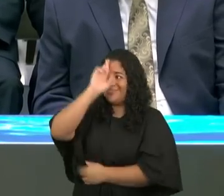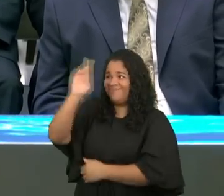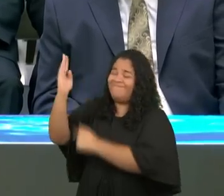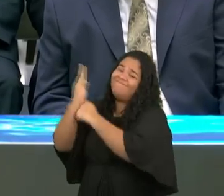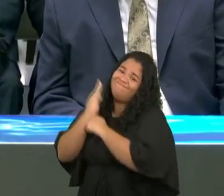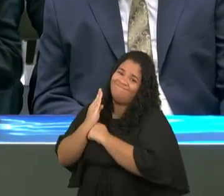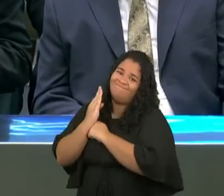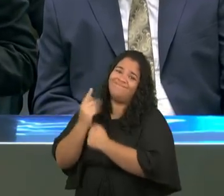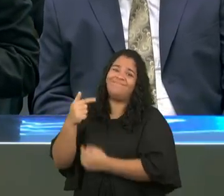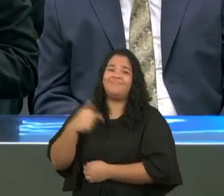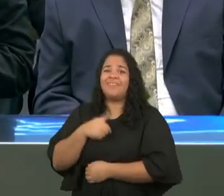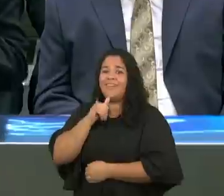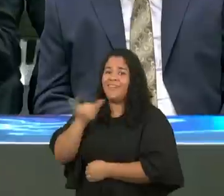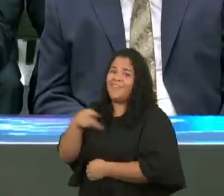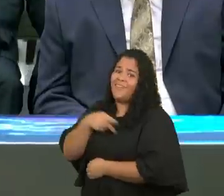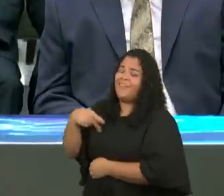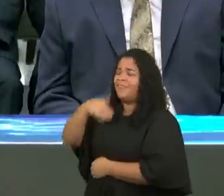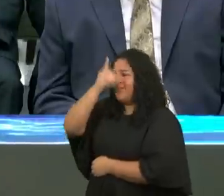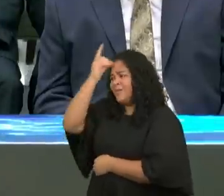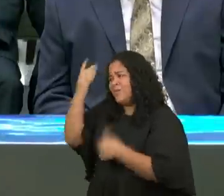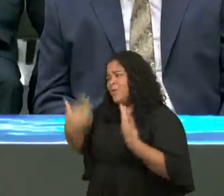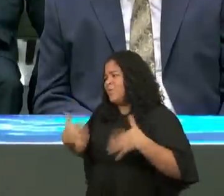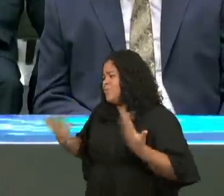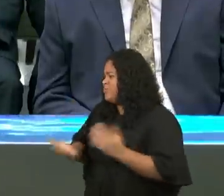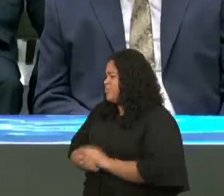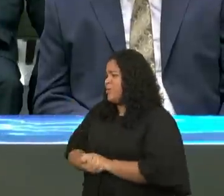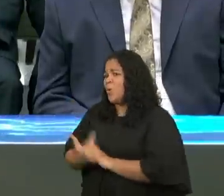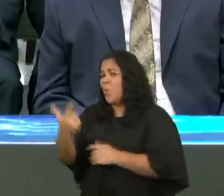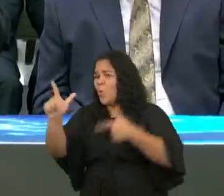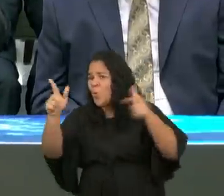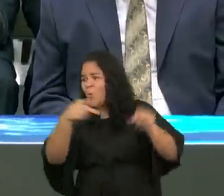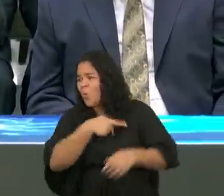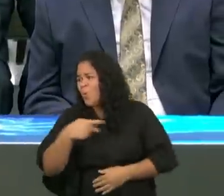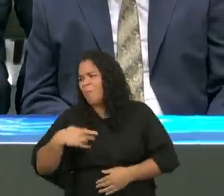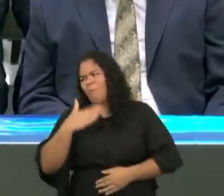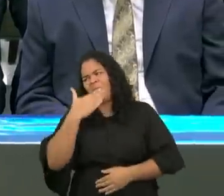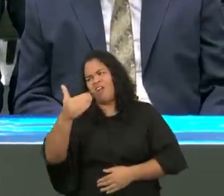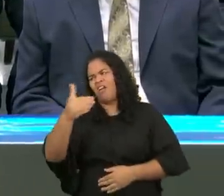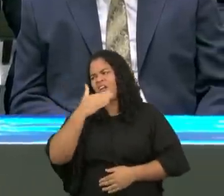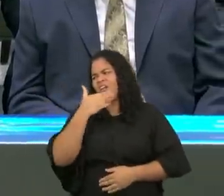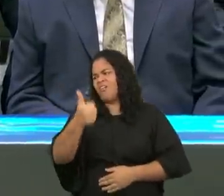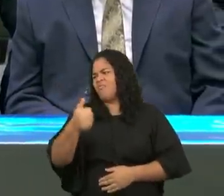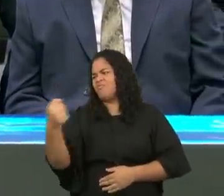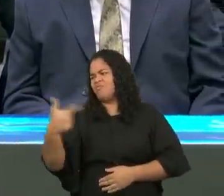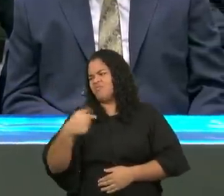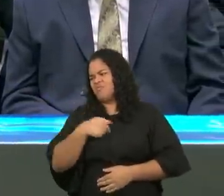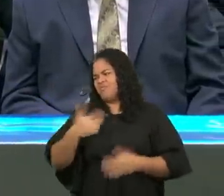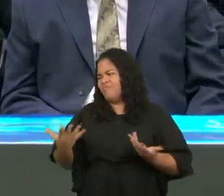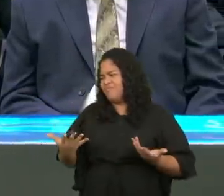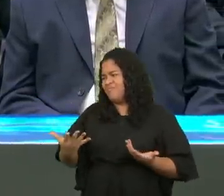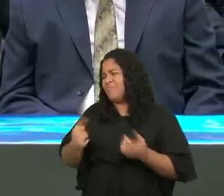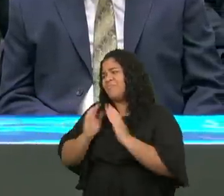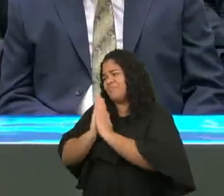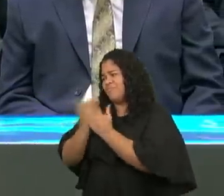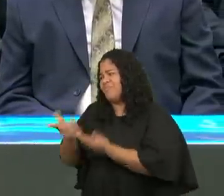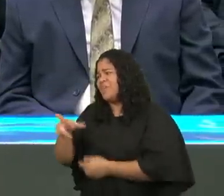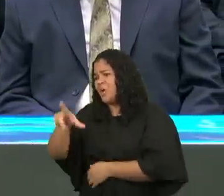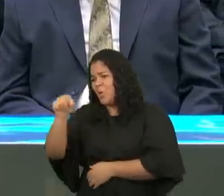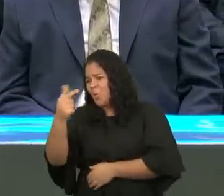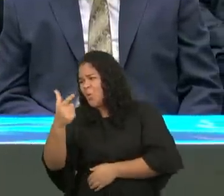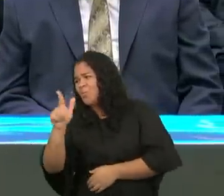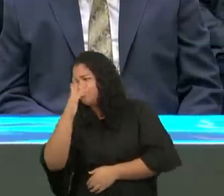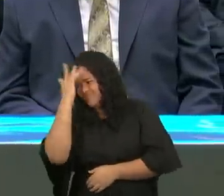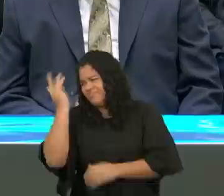meu pastor, pastor, coloque outro. Tem gente que prega e faz muito melhor com a palavra de Deus.